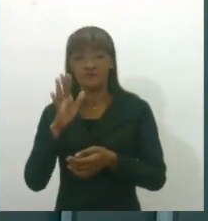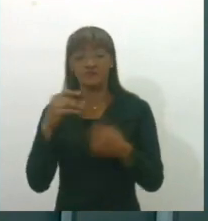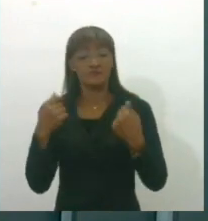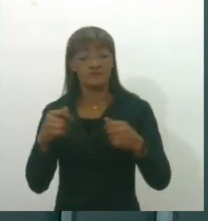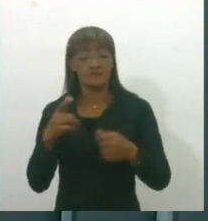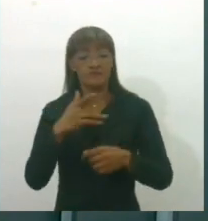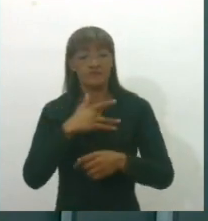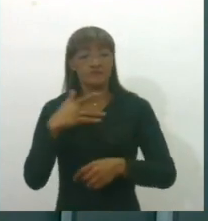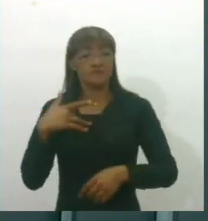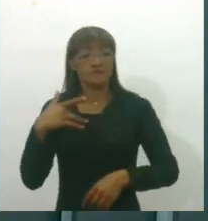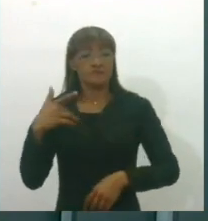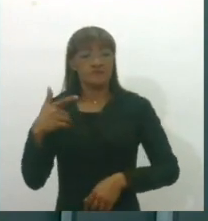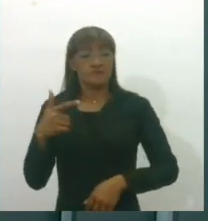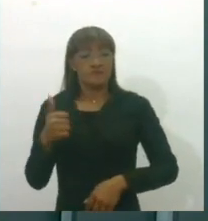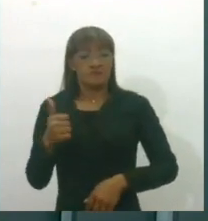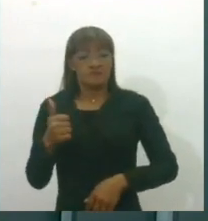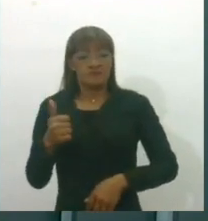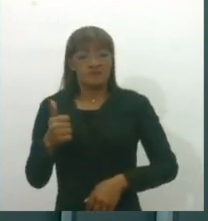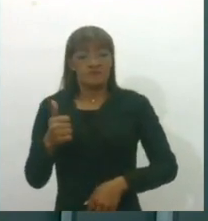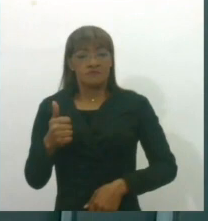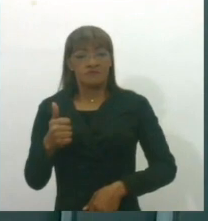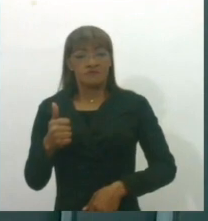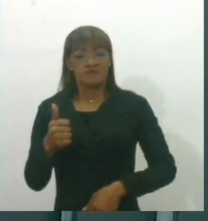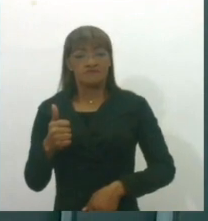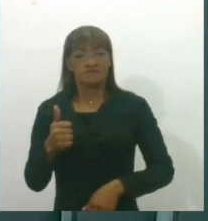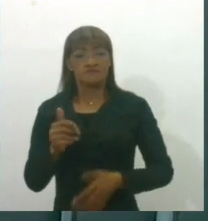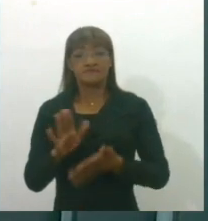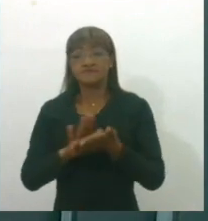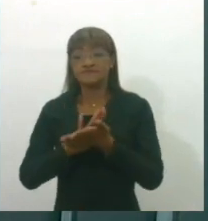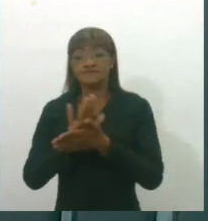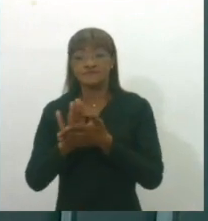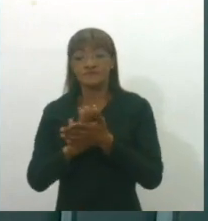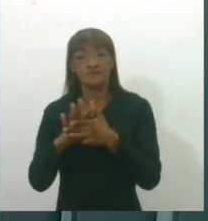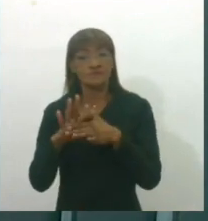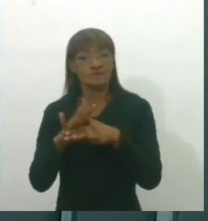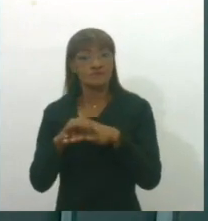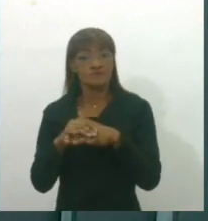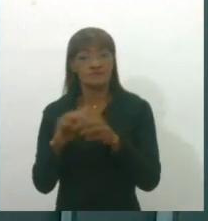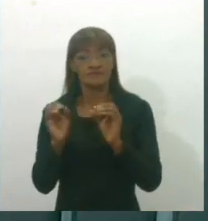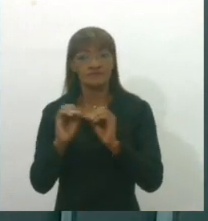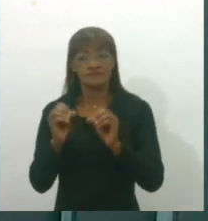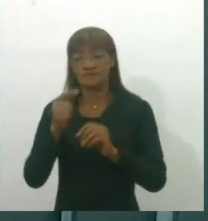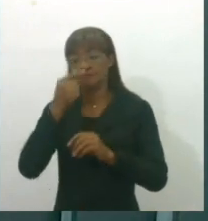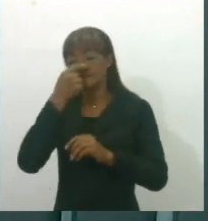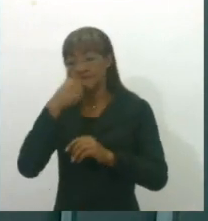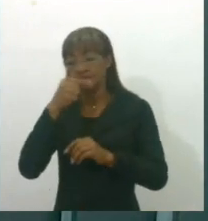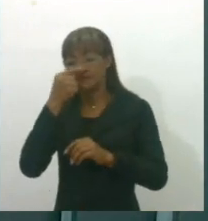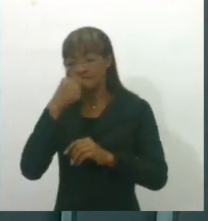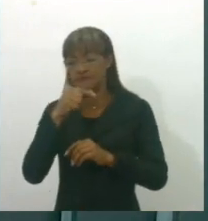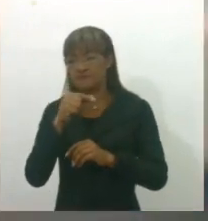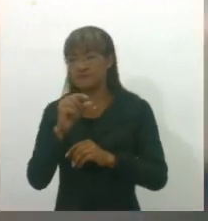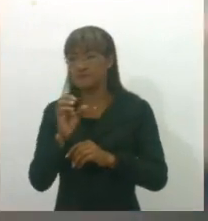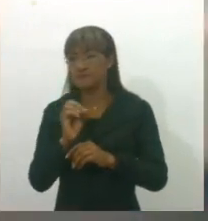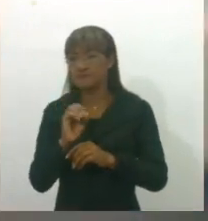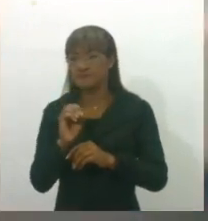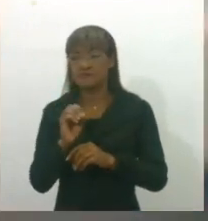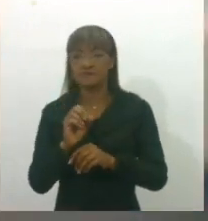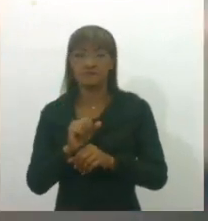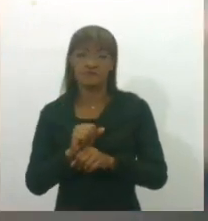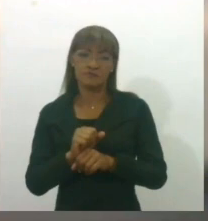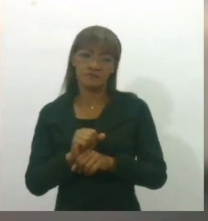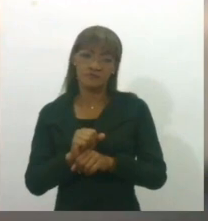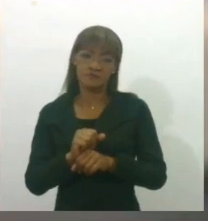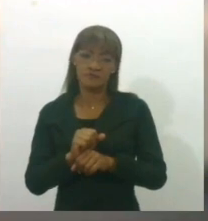nenhuma enfermidade aguda, ou seja, não pode estar gripado, não pode ter dengue, não pode ter nada agudo naquele